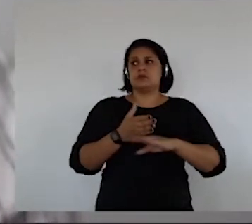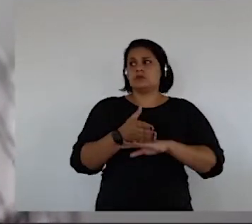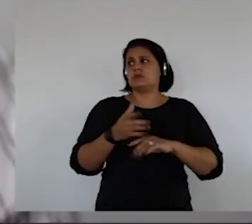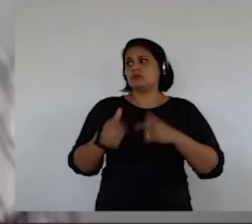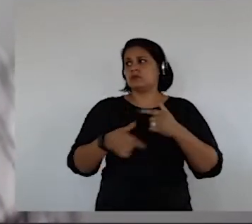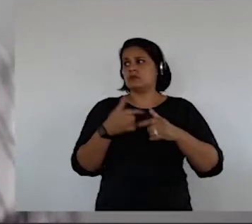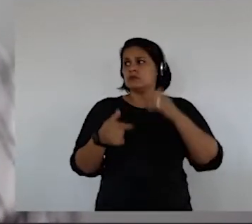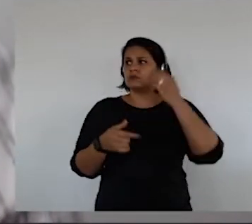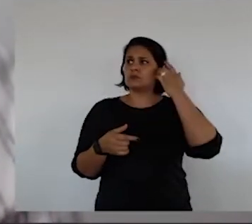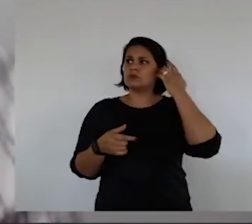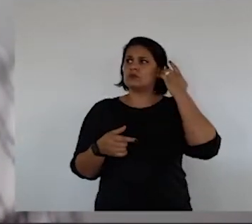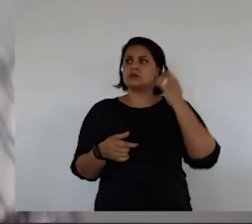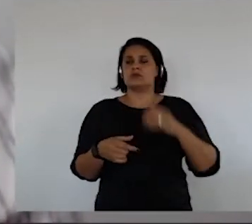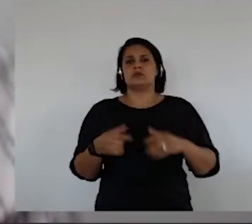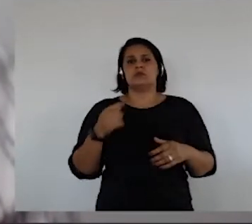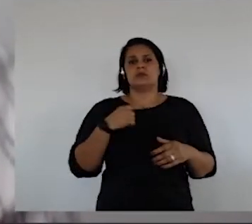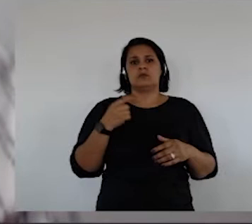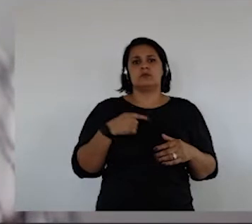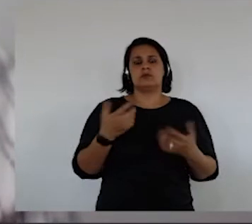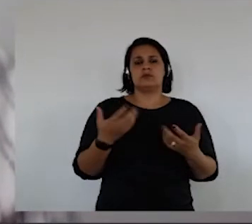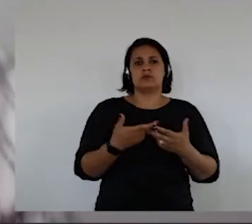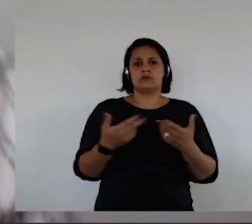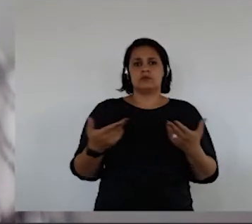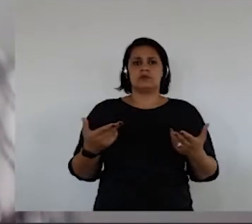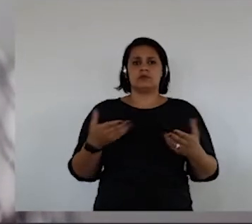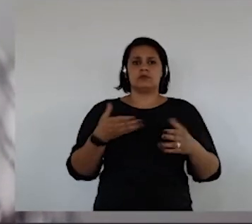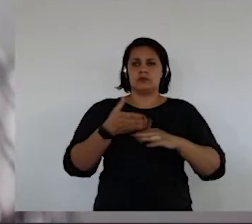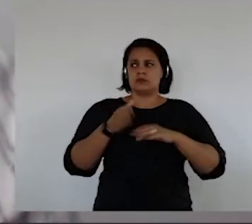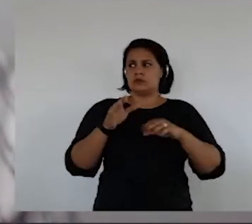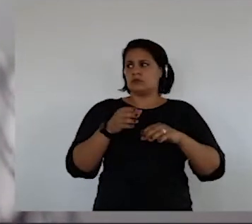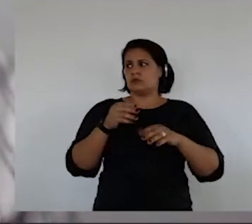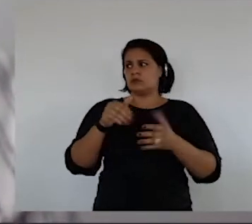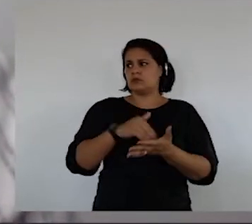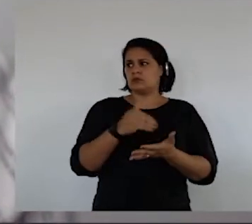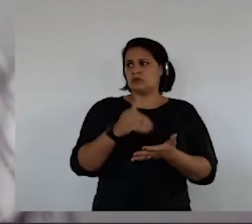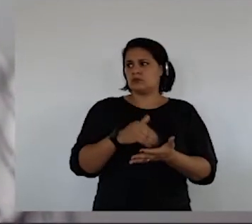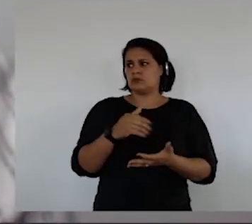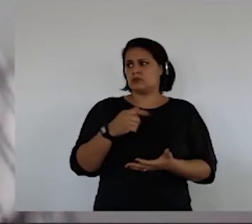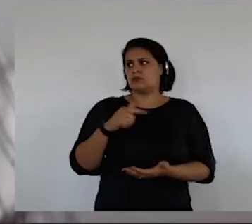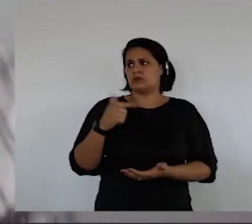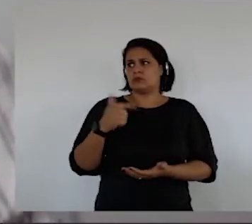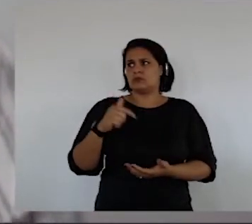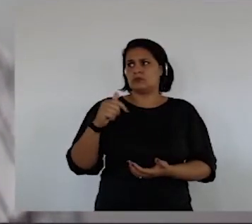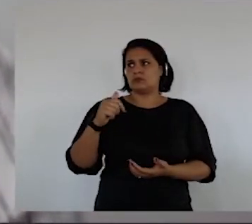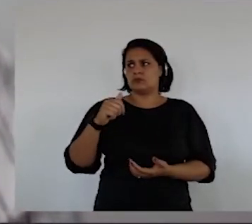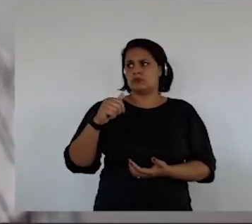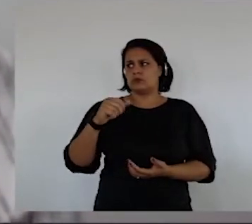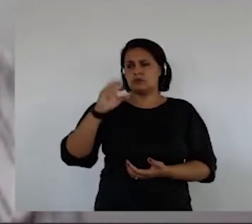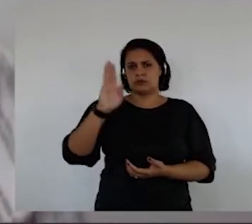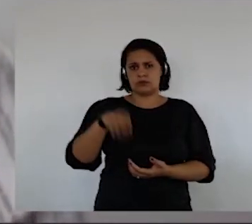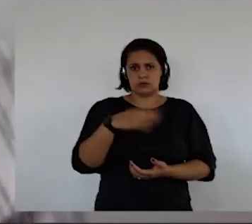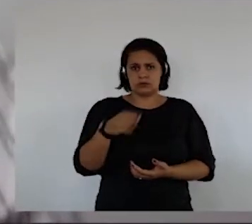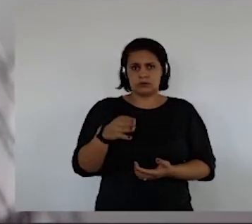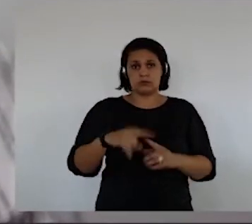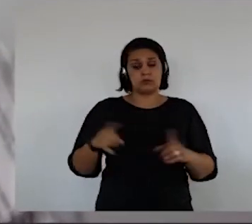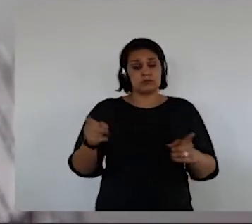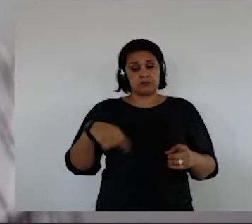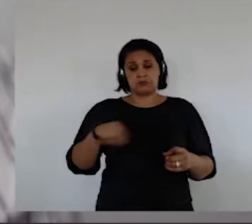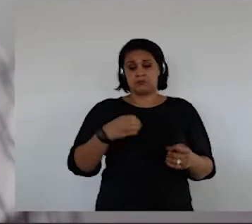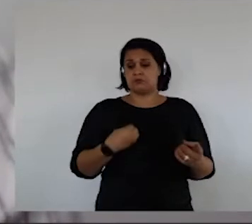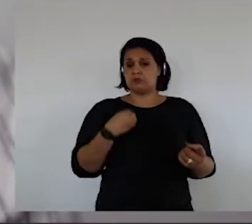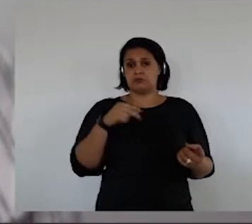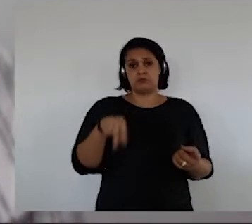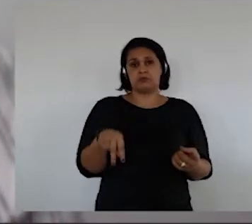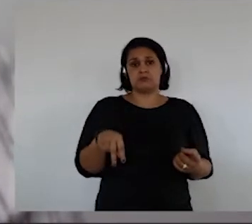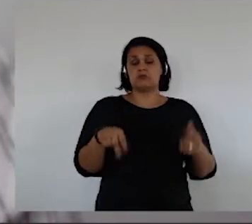a representatividade nos grandes escritórios, se não é nula, beira a não representatividade. Mas nós existimos. Porém, onde